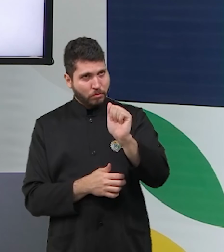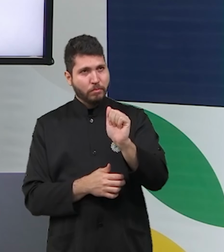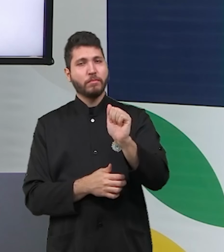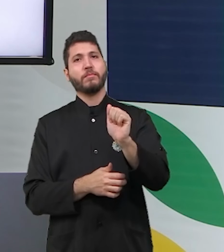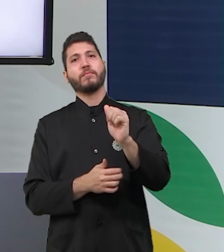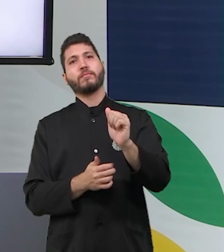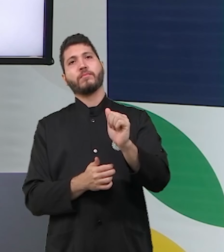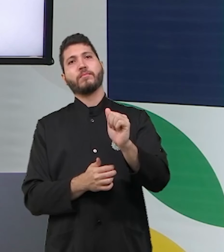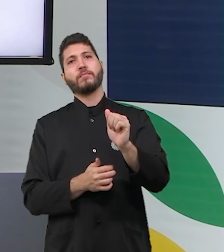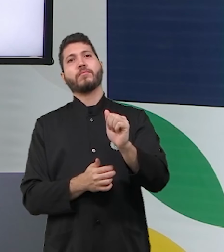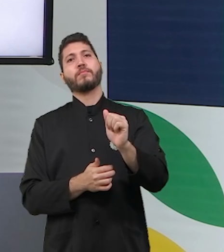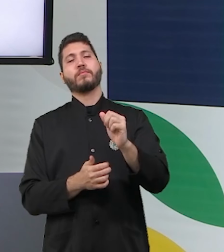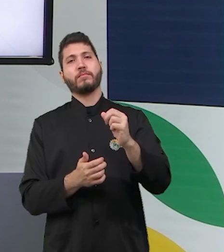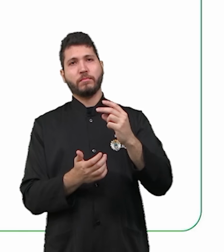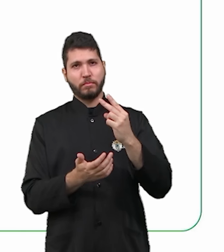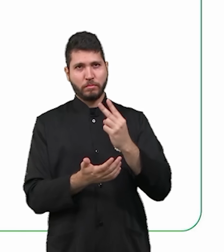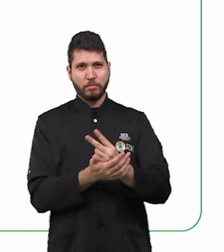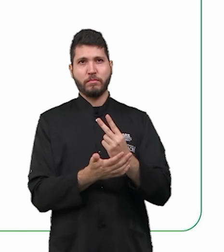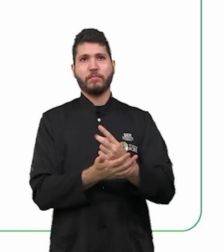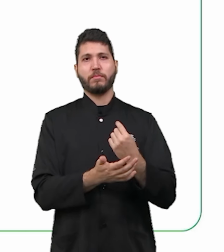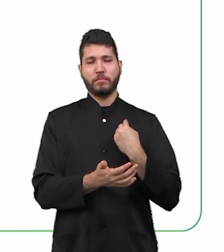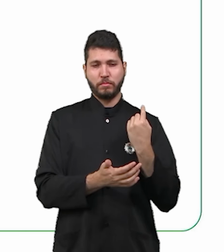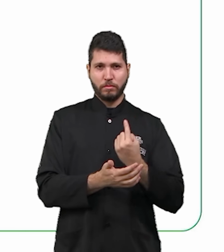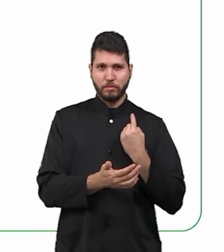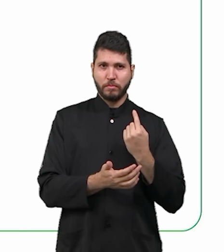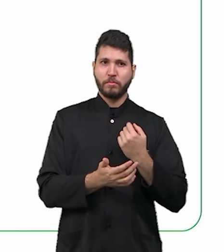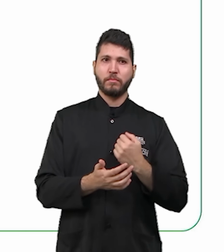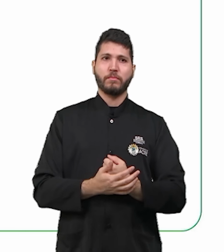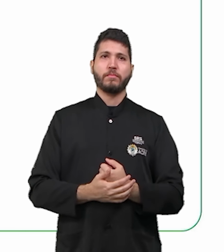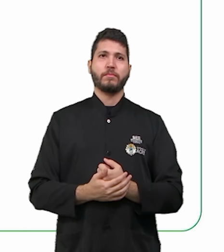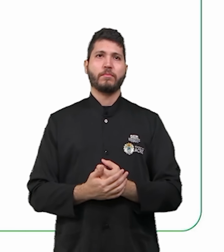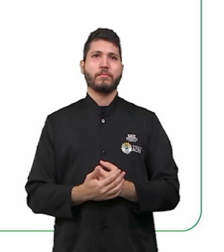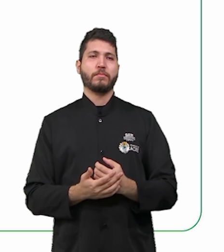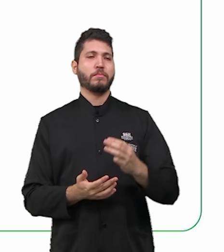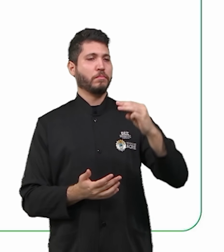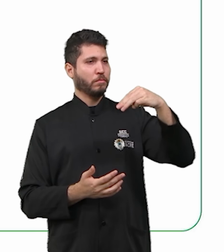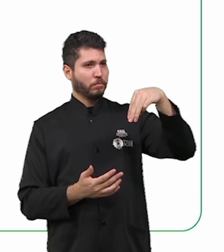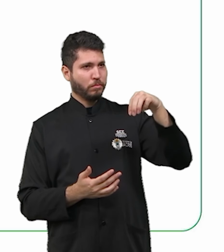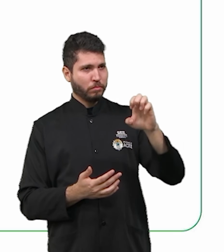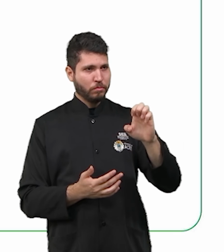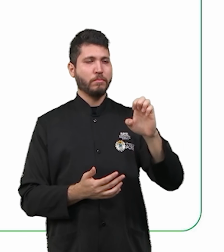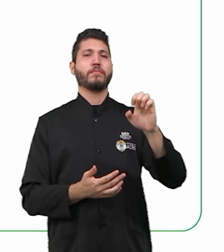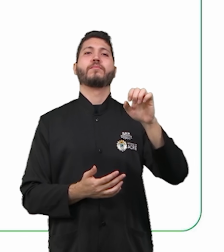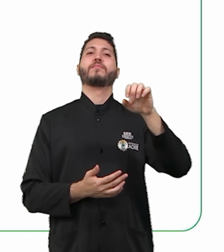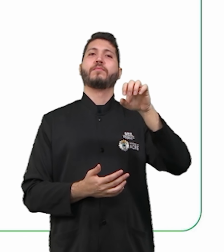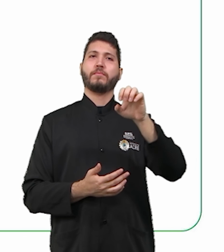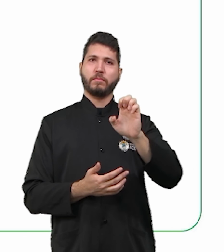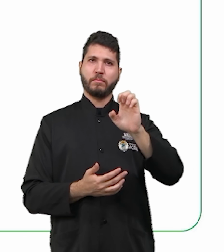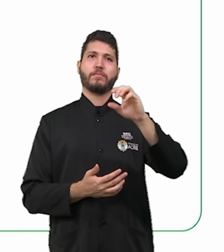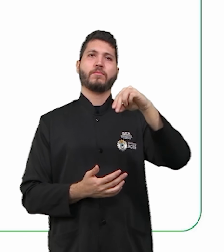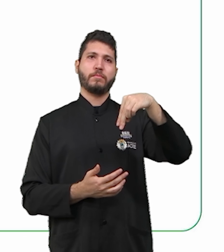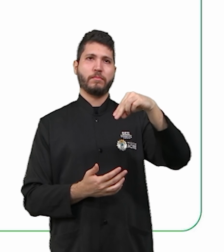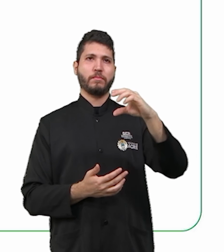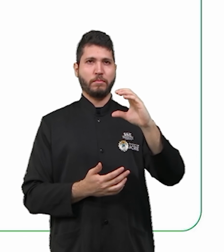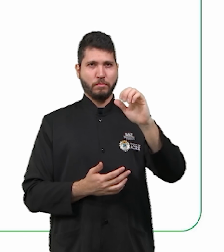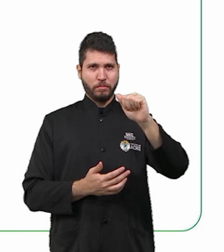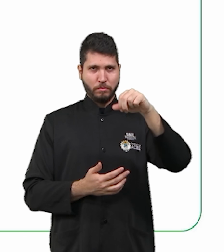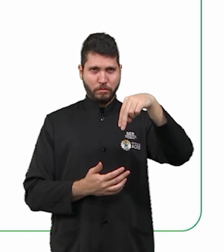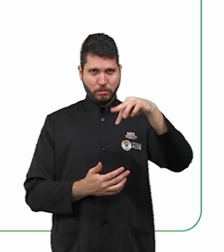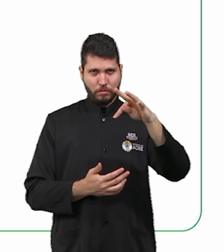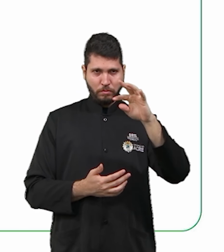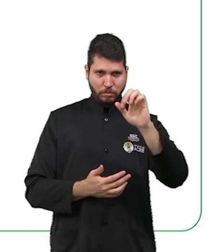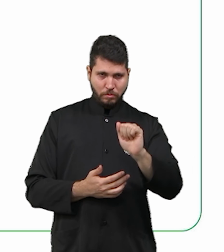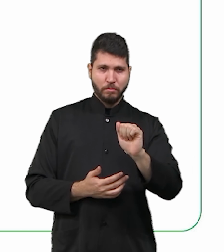Me gusta. Me encanta el ciclismo. Me encanta el boxeo.